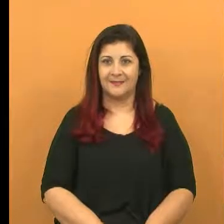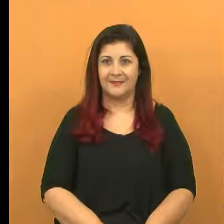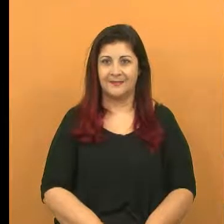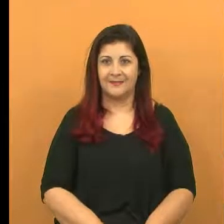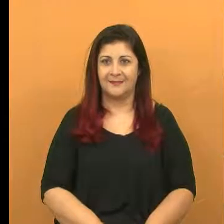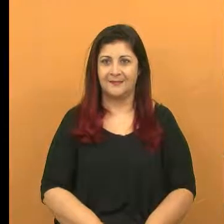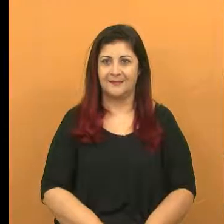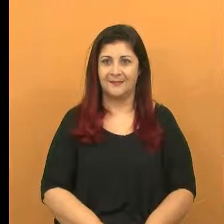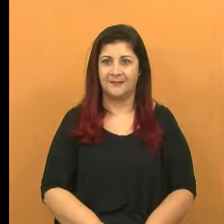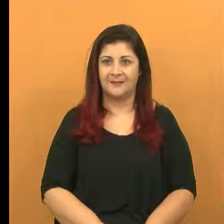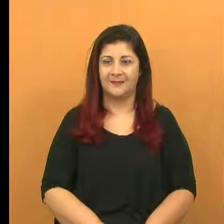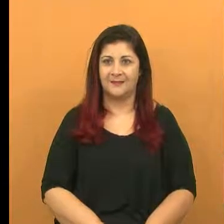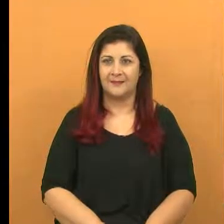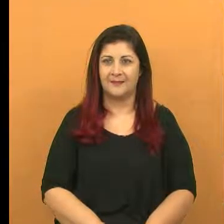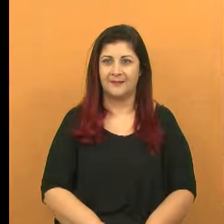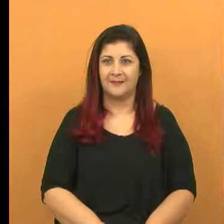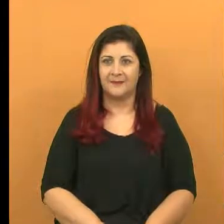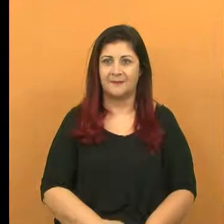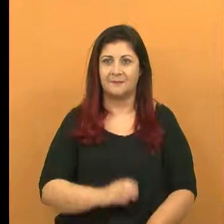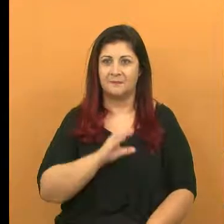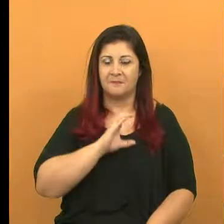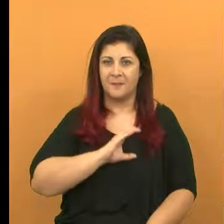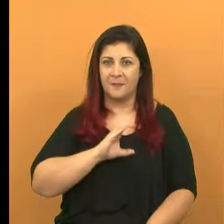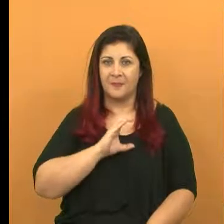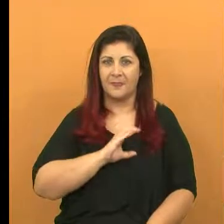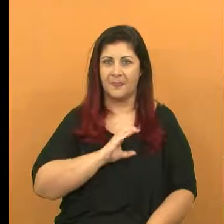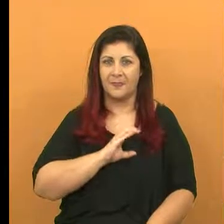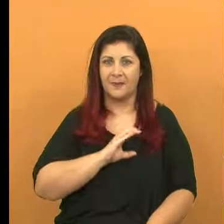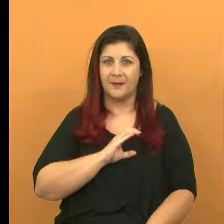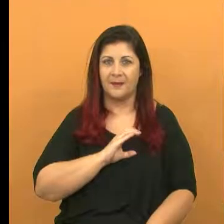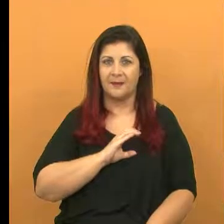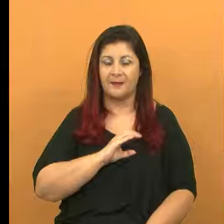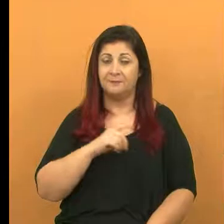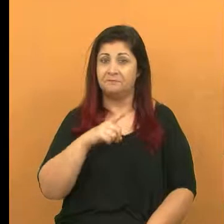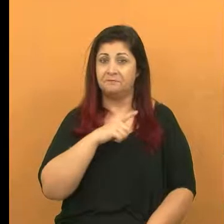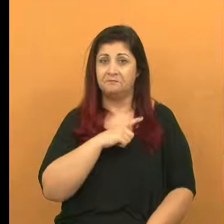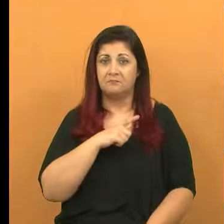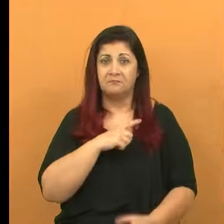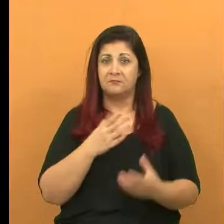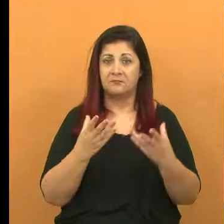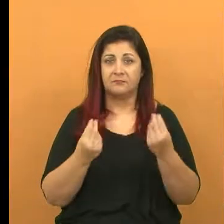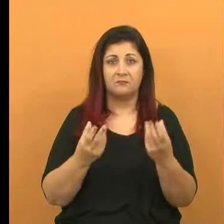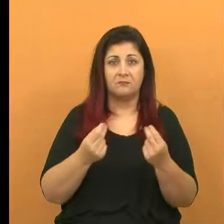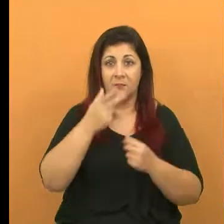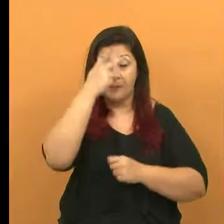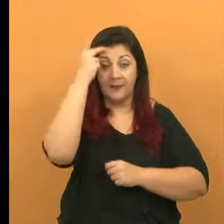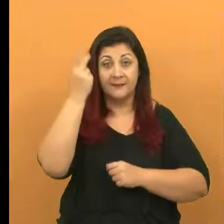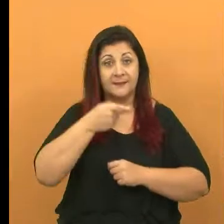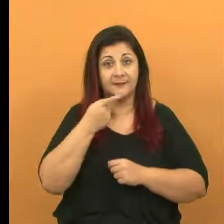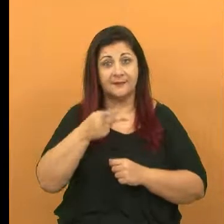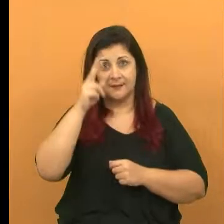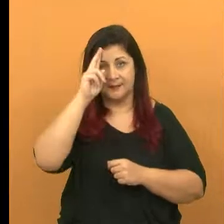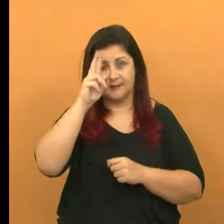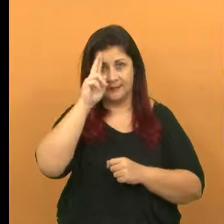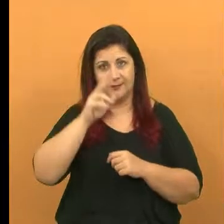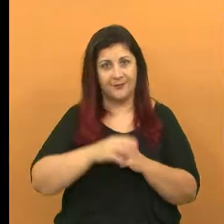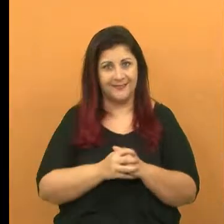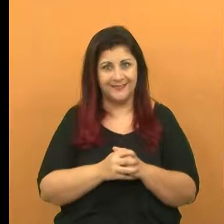do daí. Então a cidade, ela é formada por muitos contadores de histórias, tanto na rede